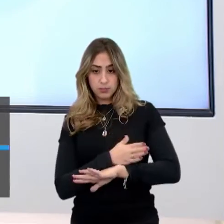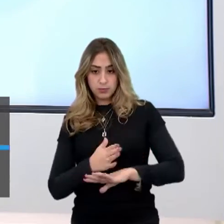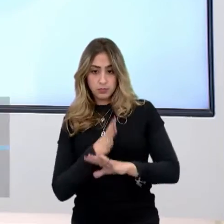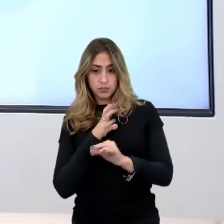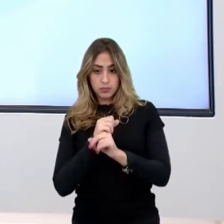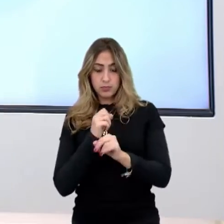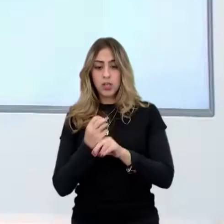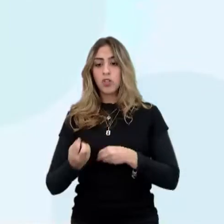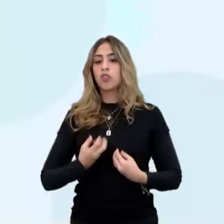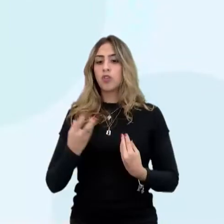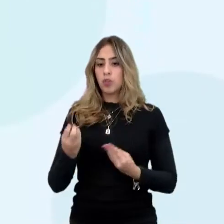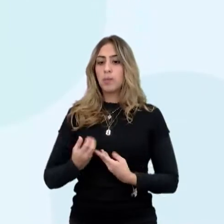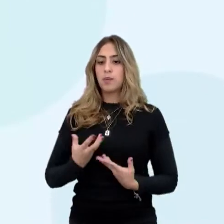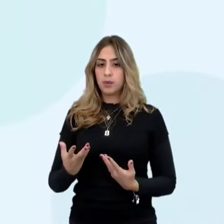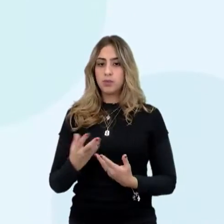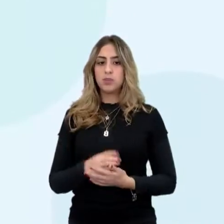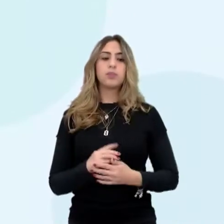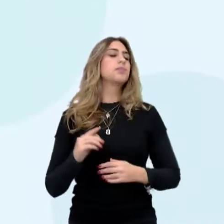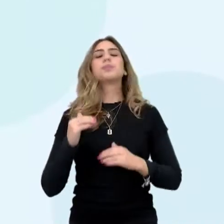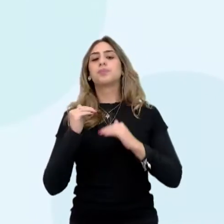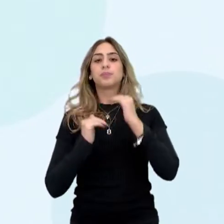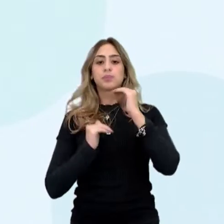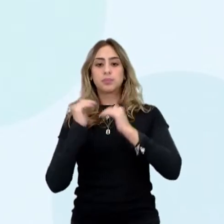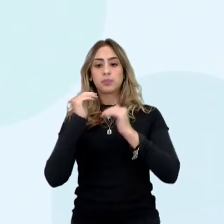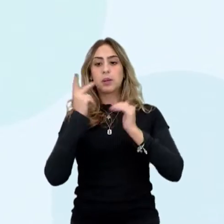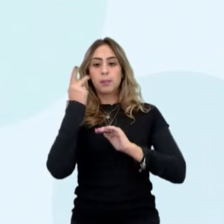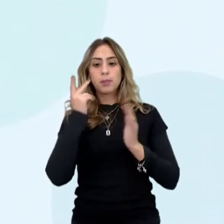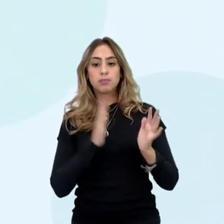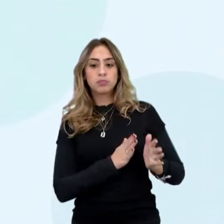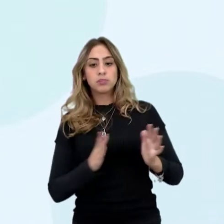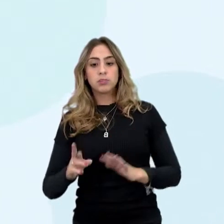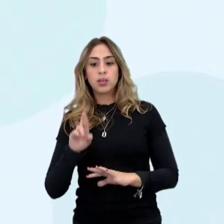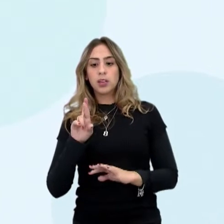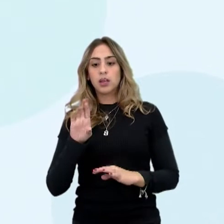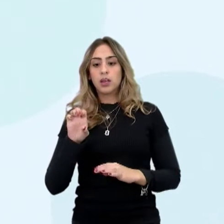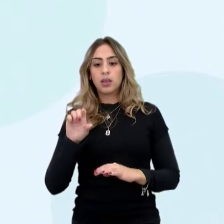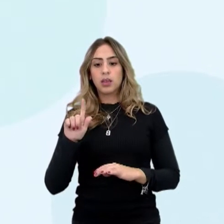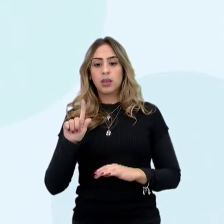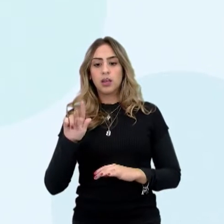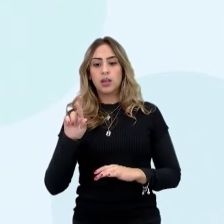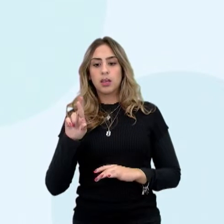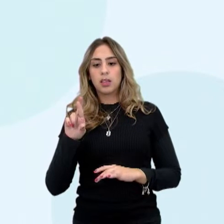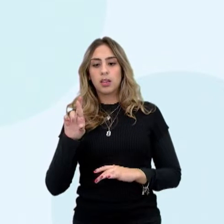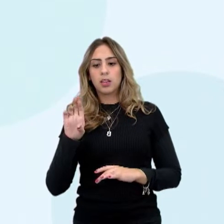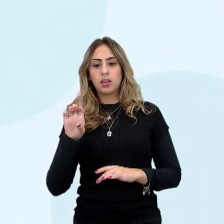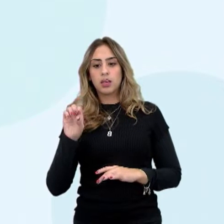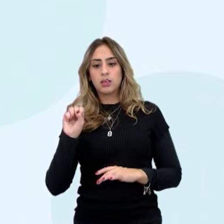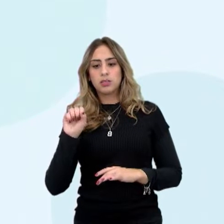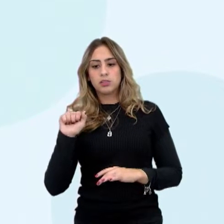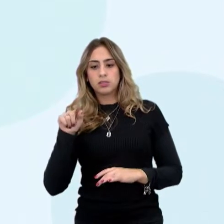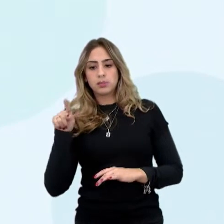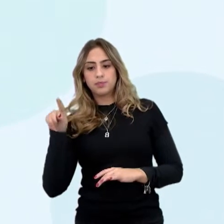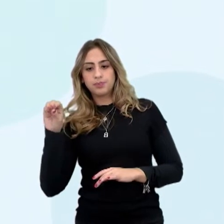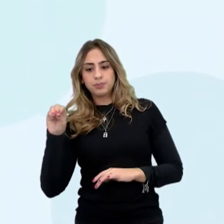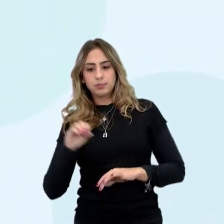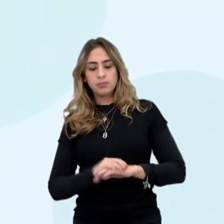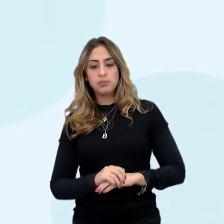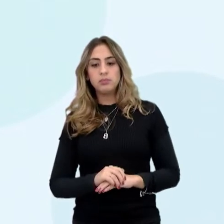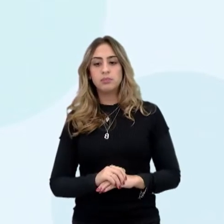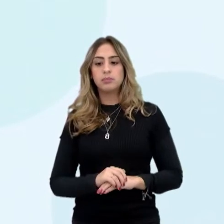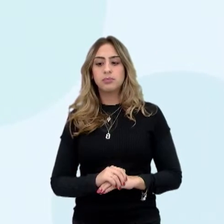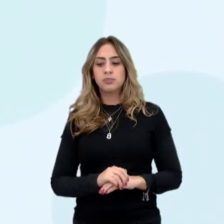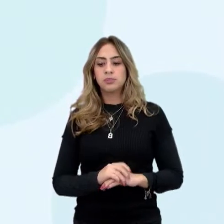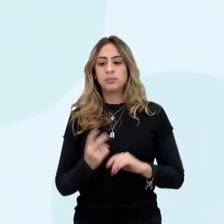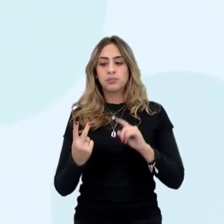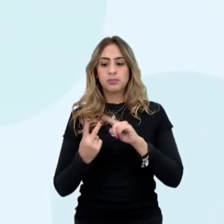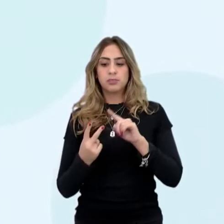coleta de dados, né, estatísticos para produzir a regressão linear simples, né, até as relações existentes entre essas